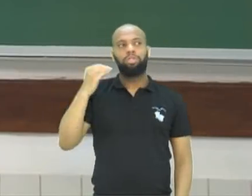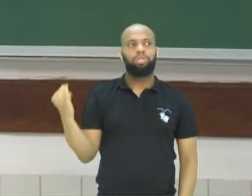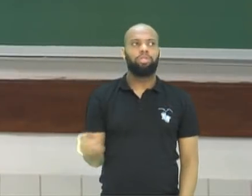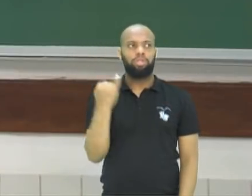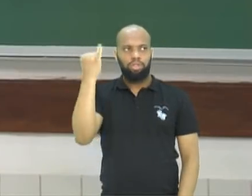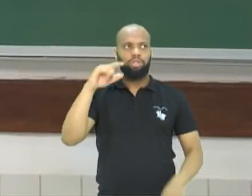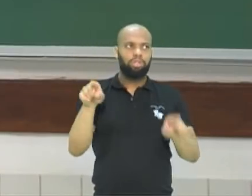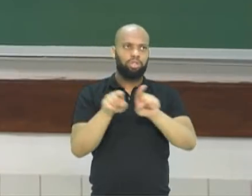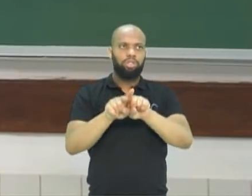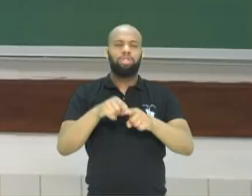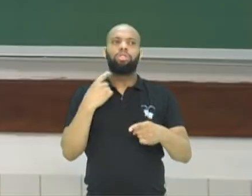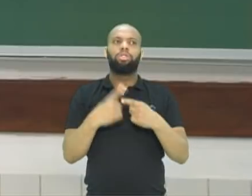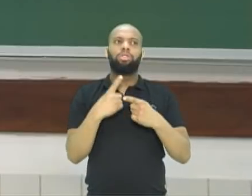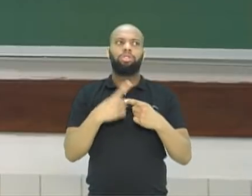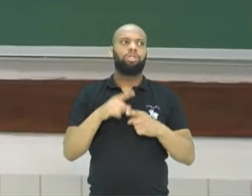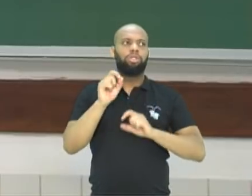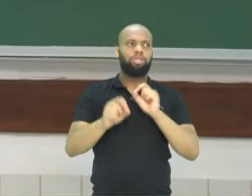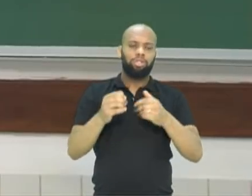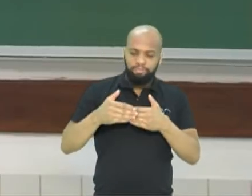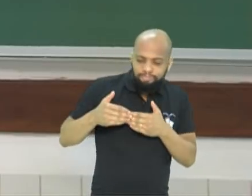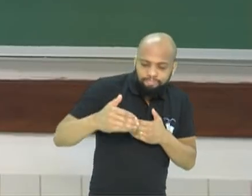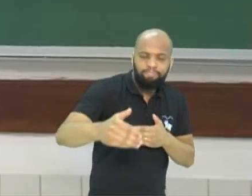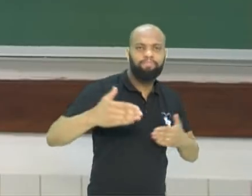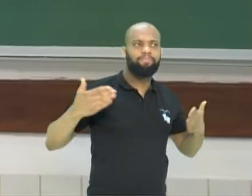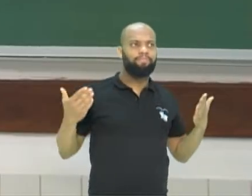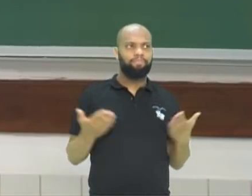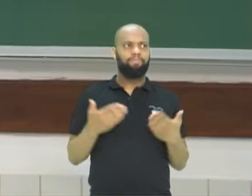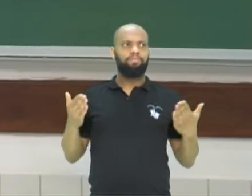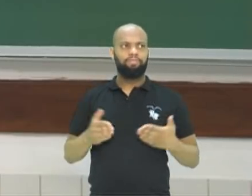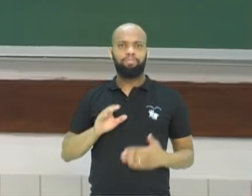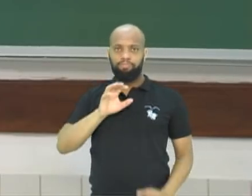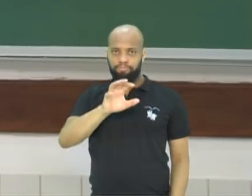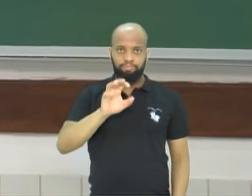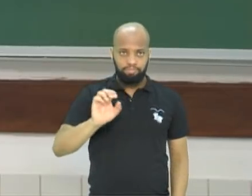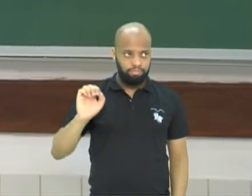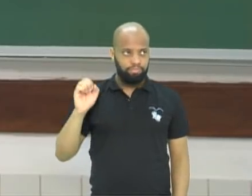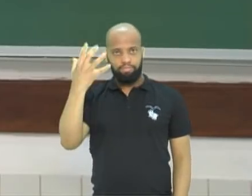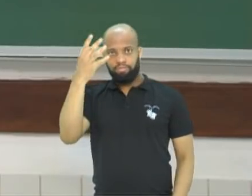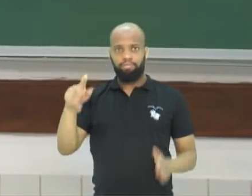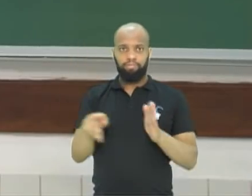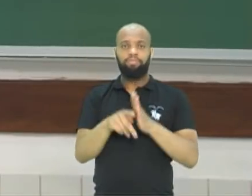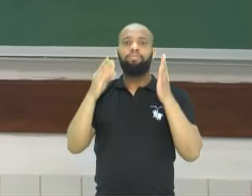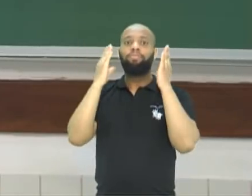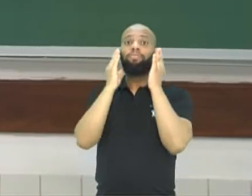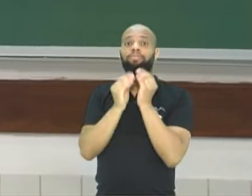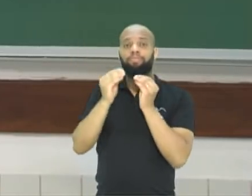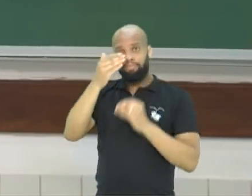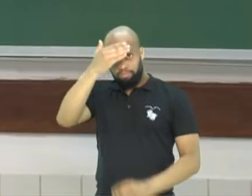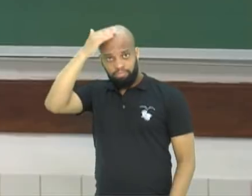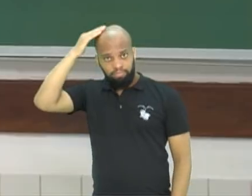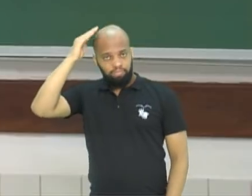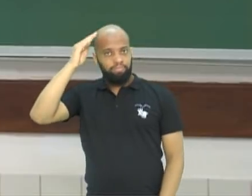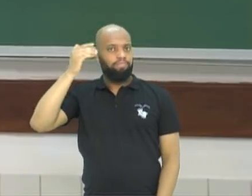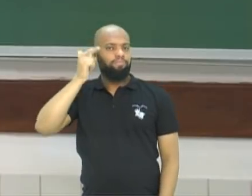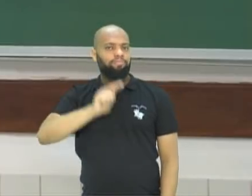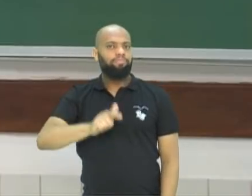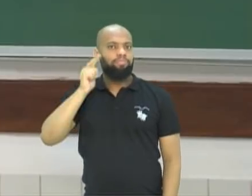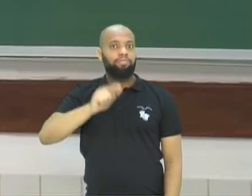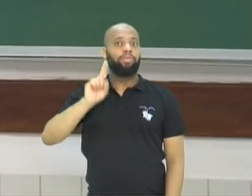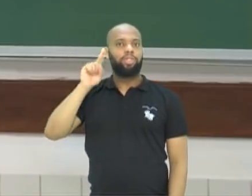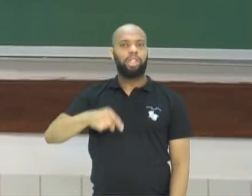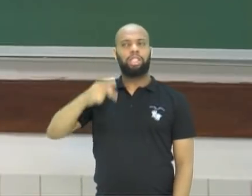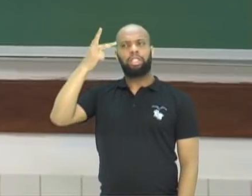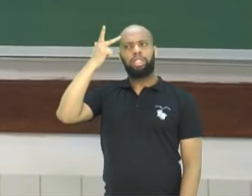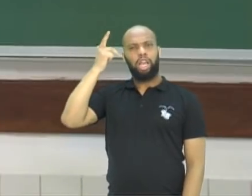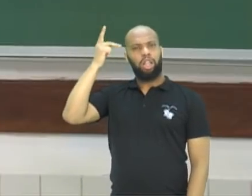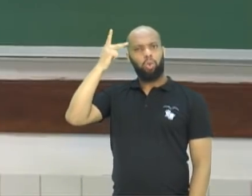importante, porque a partir deste episódio em que o Darwin se efetiva como